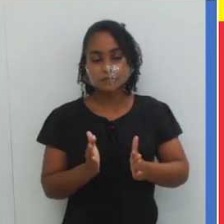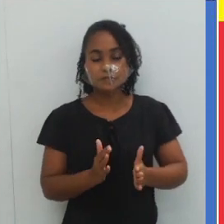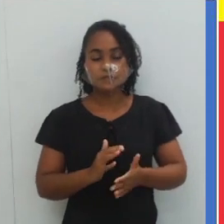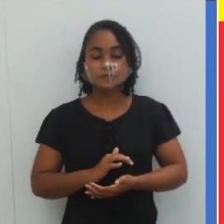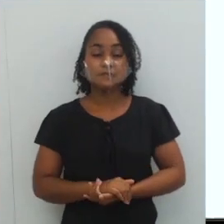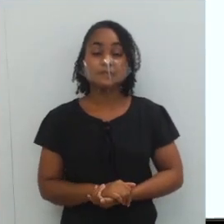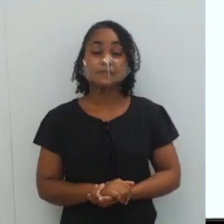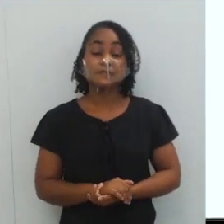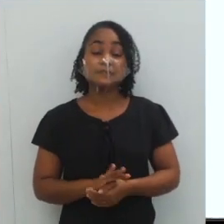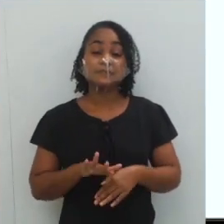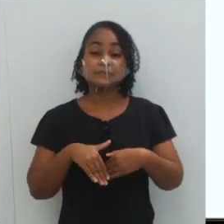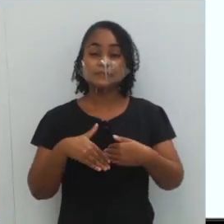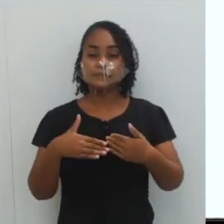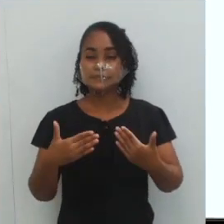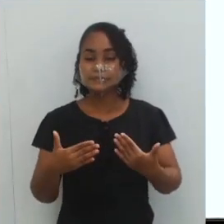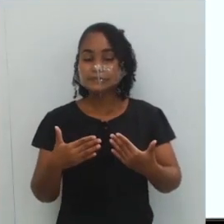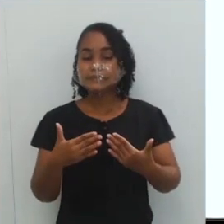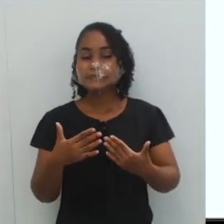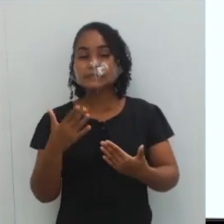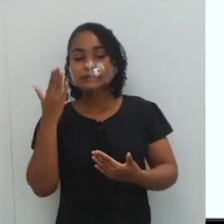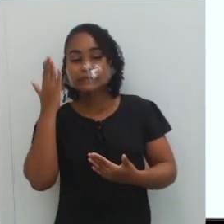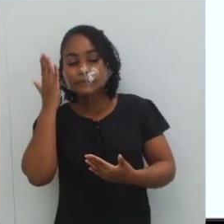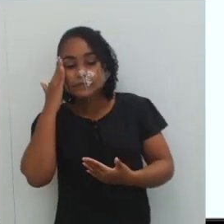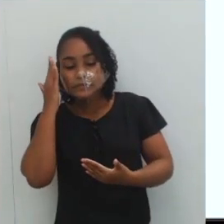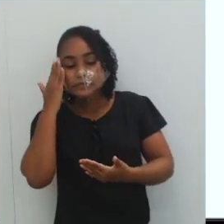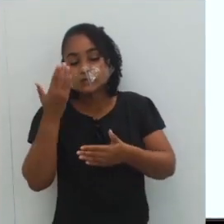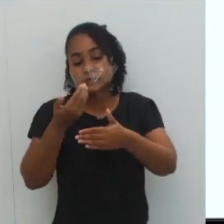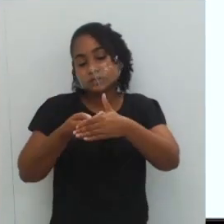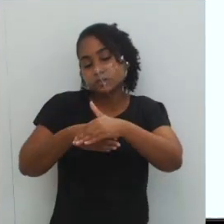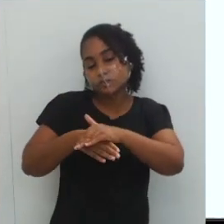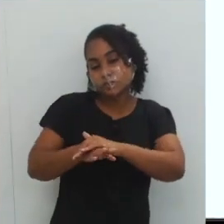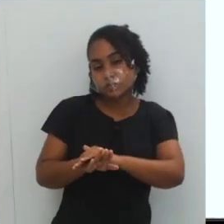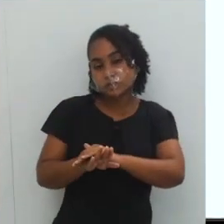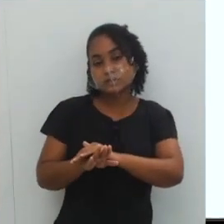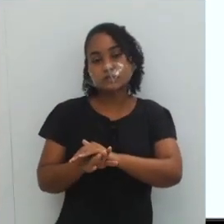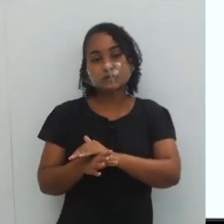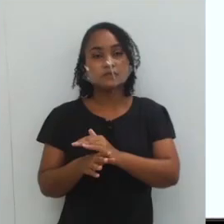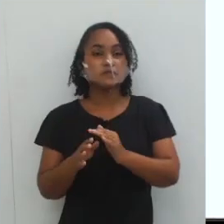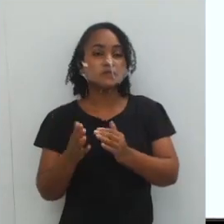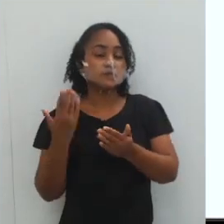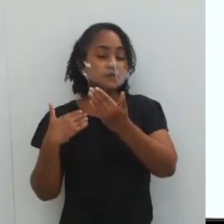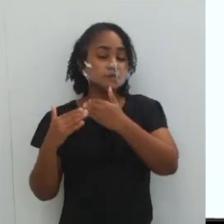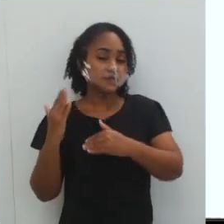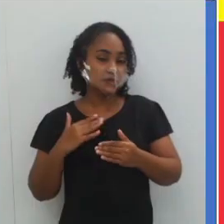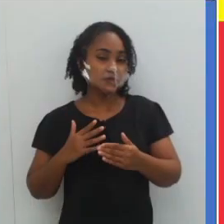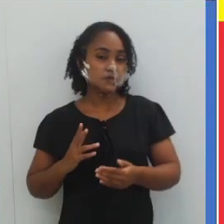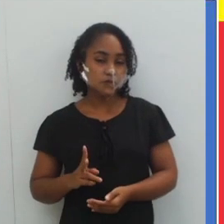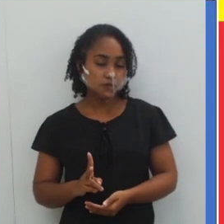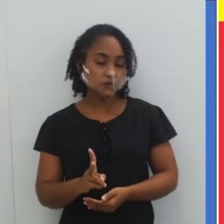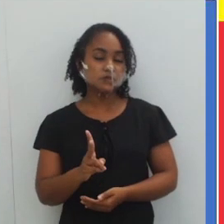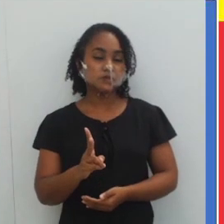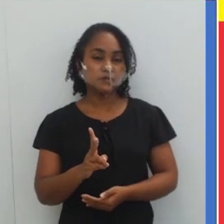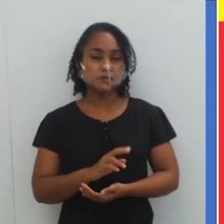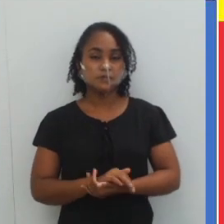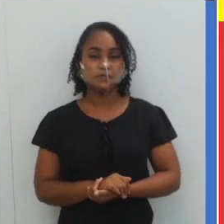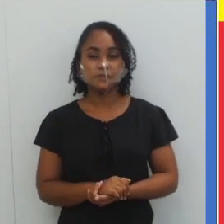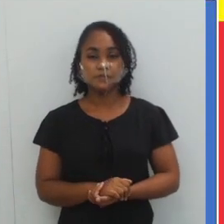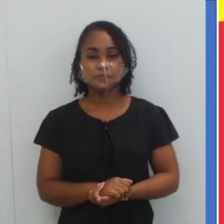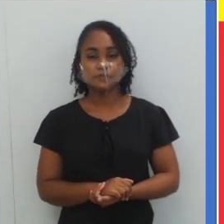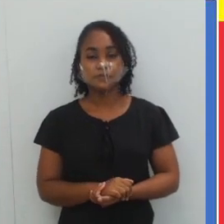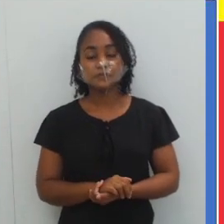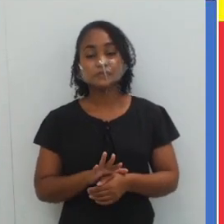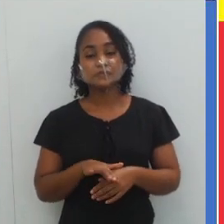sequência. Então a gente vai se familiarizar com o Past Continuous,